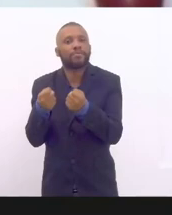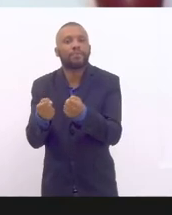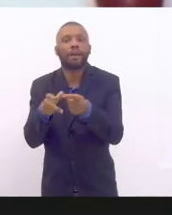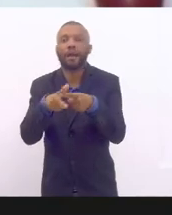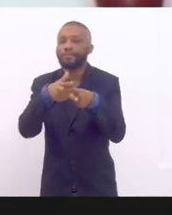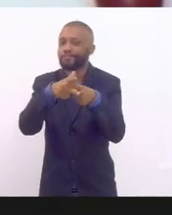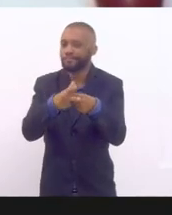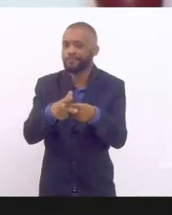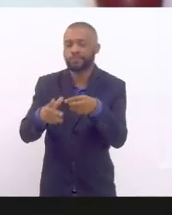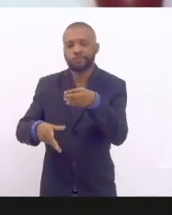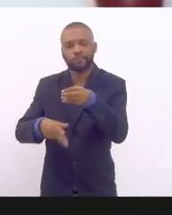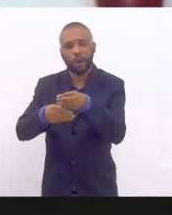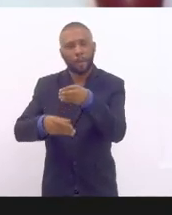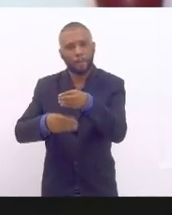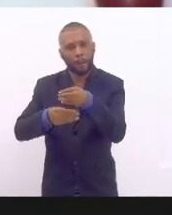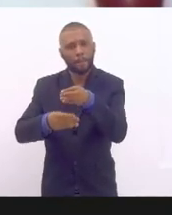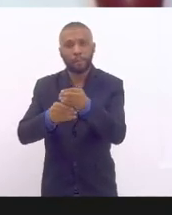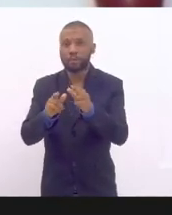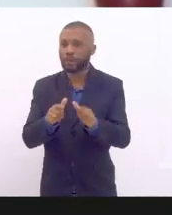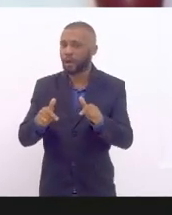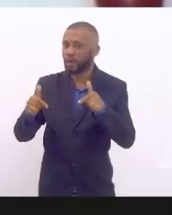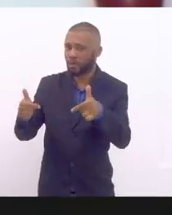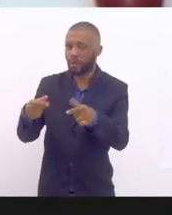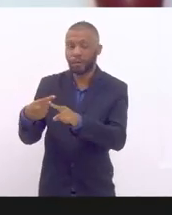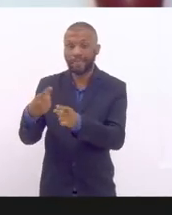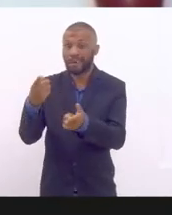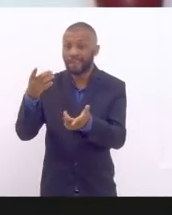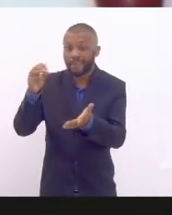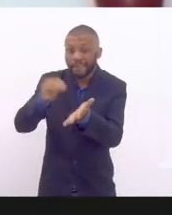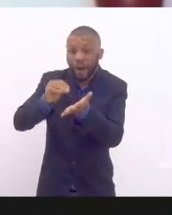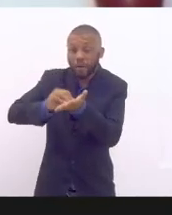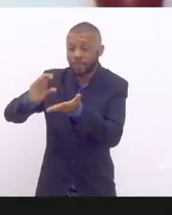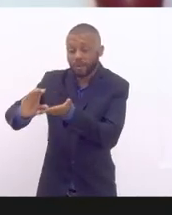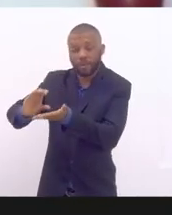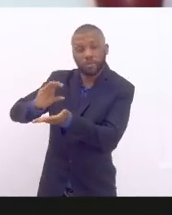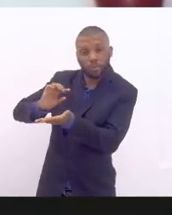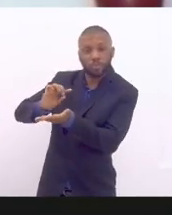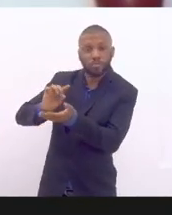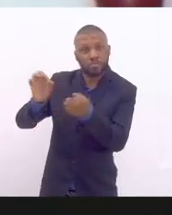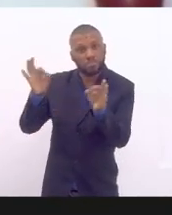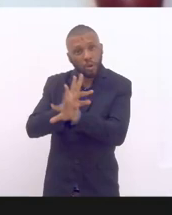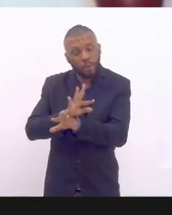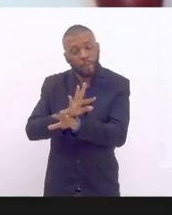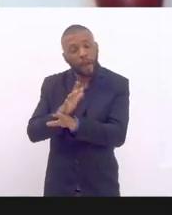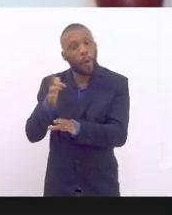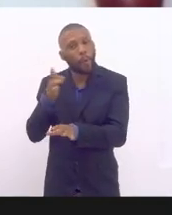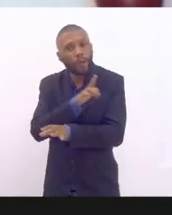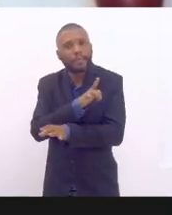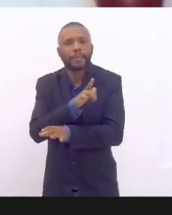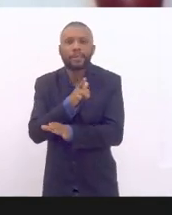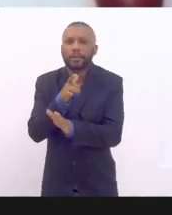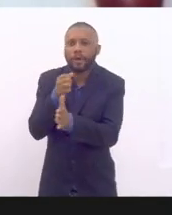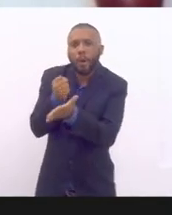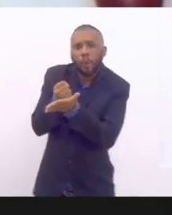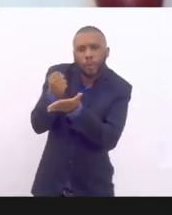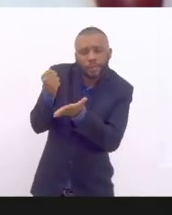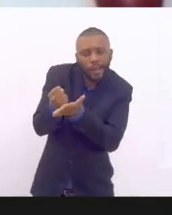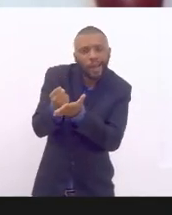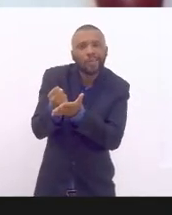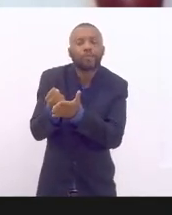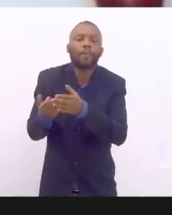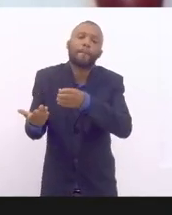da operação Porque nós não vamos ter recursos suficientes para bancar os contratos mais básicos e